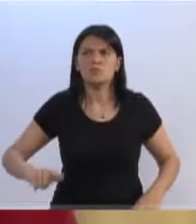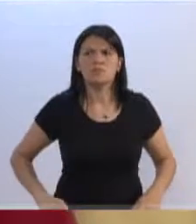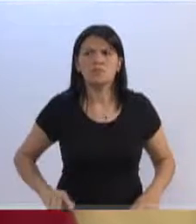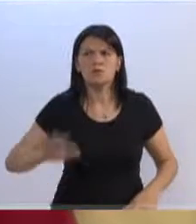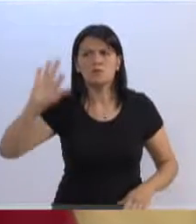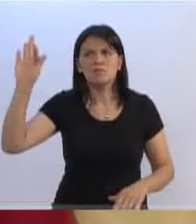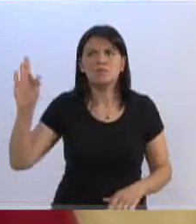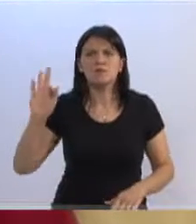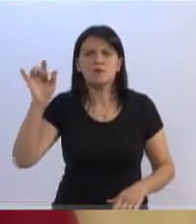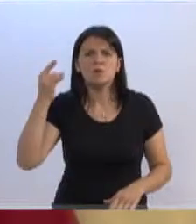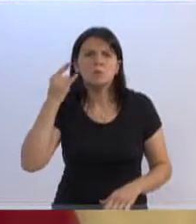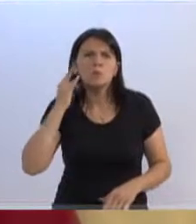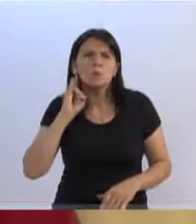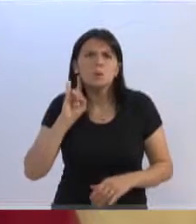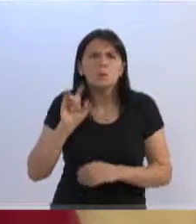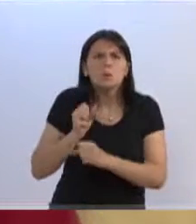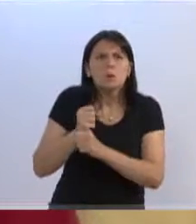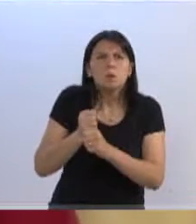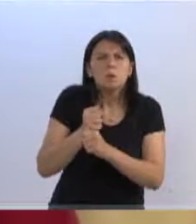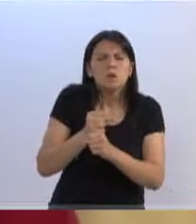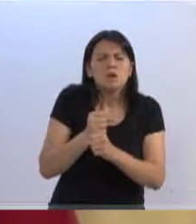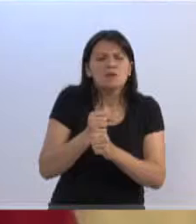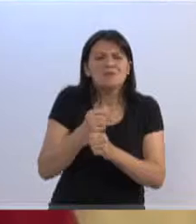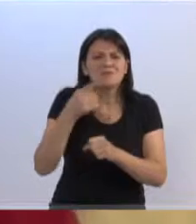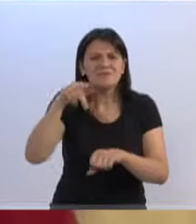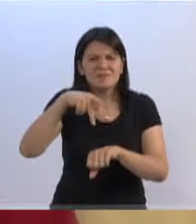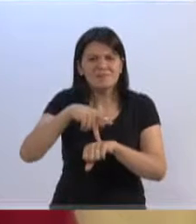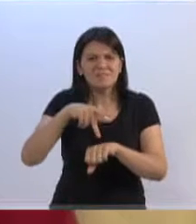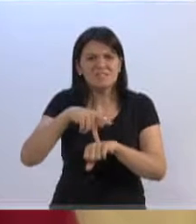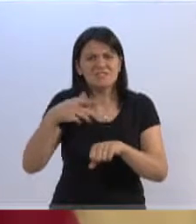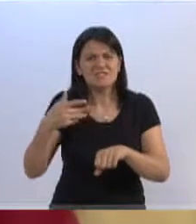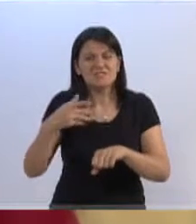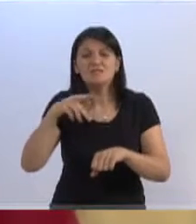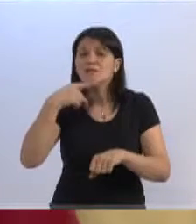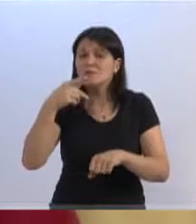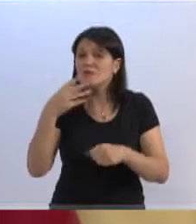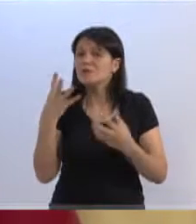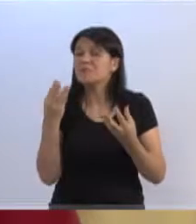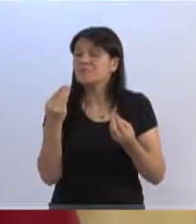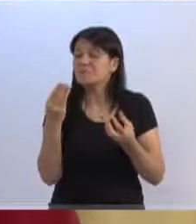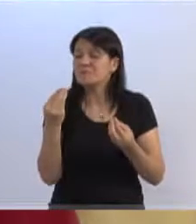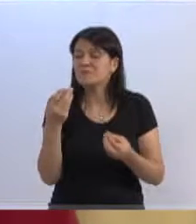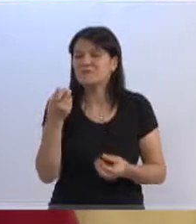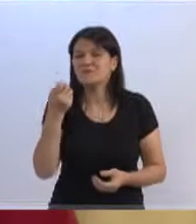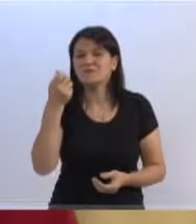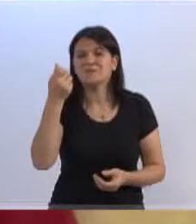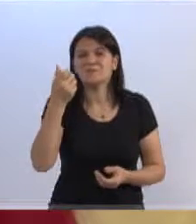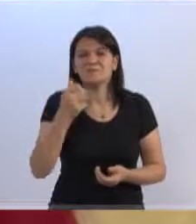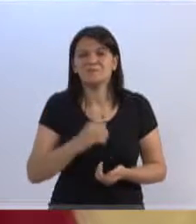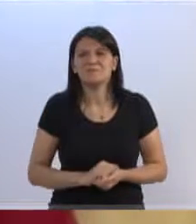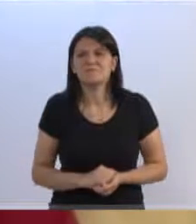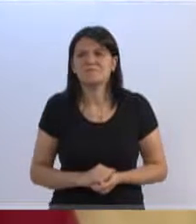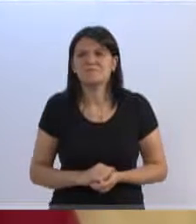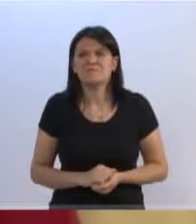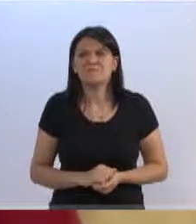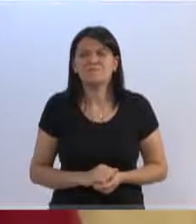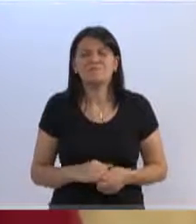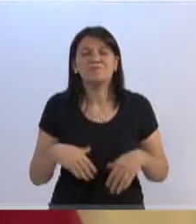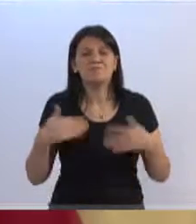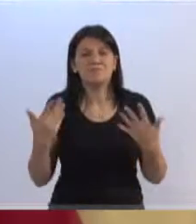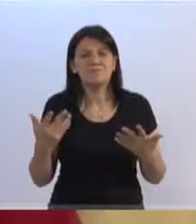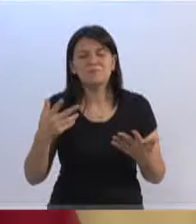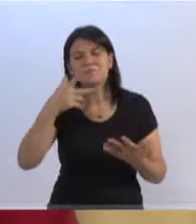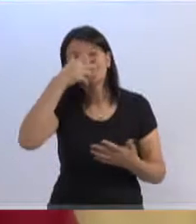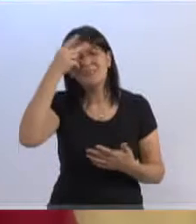nos últimos anos no nosso país. Nós estamos falando de muito dinheiro. Quando algumas